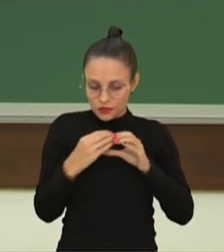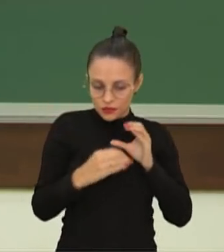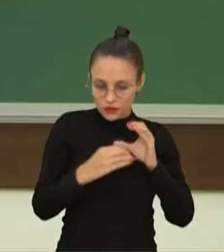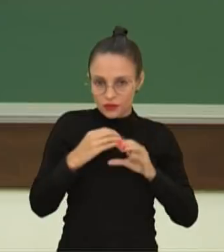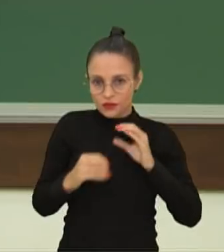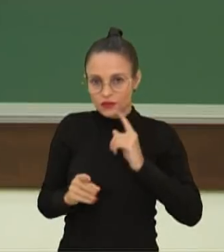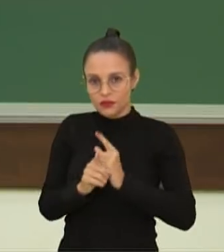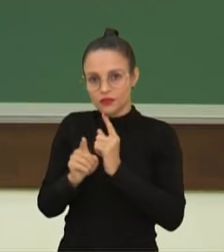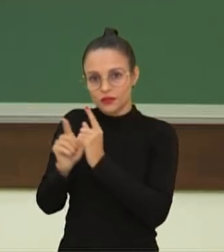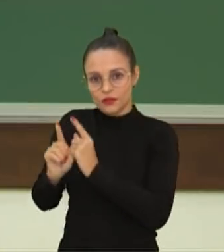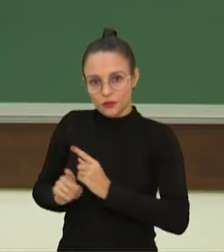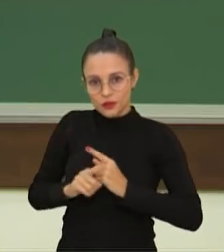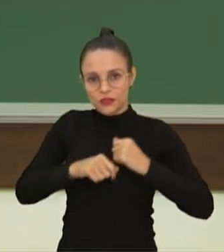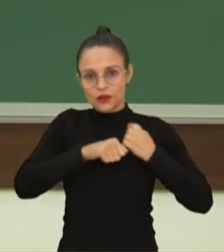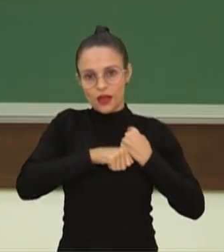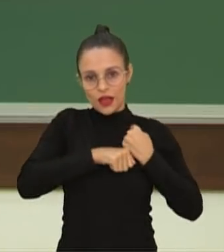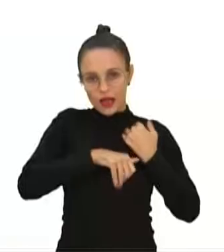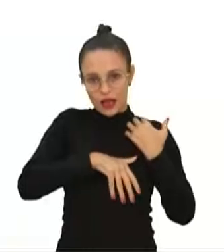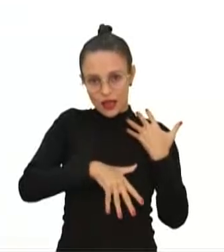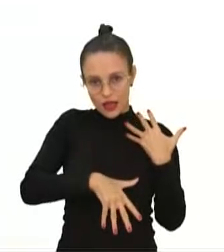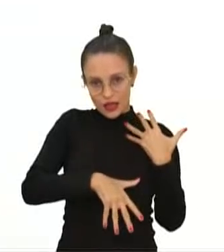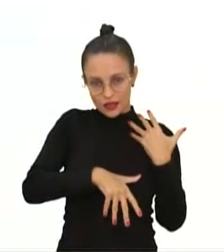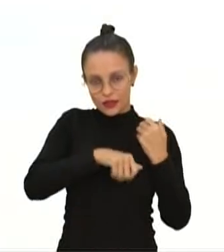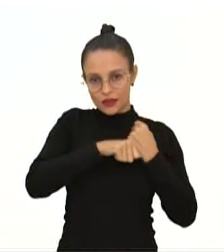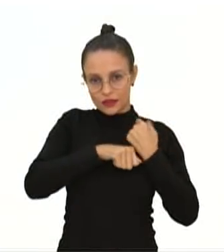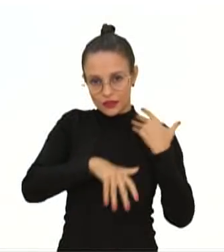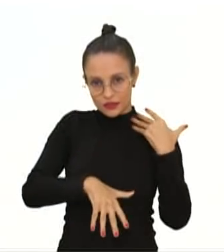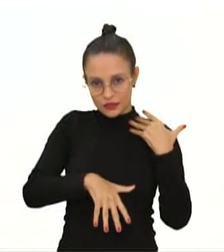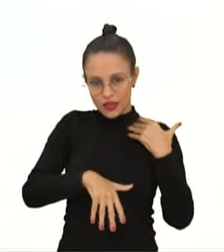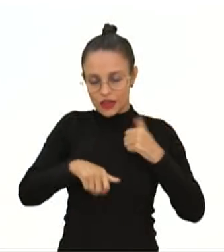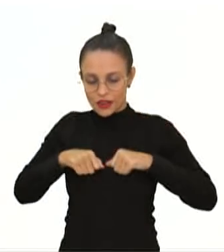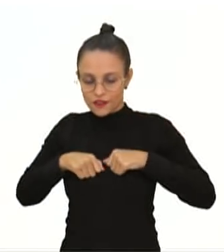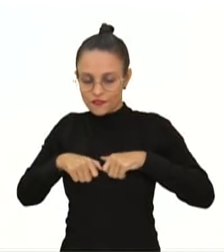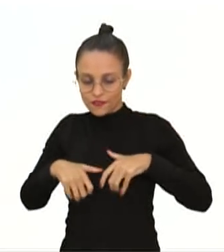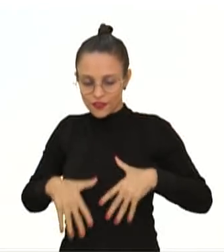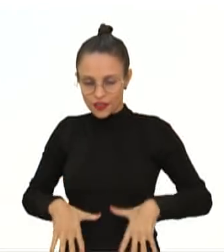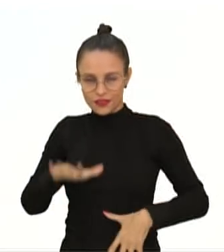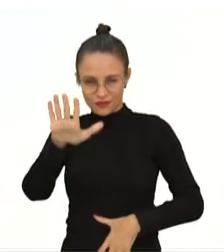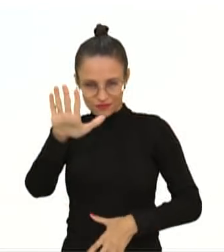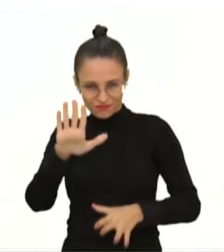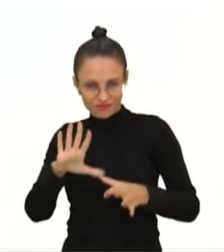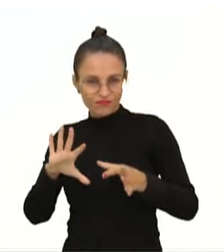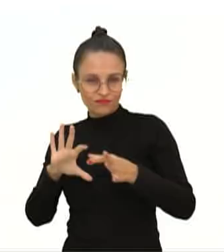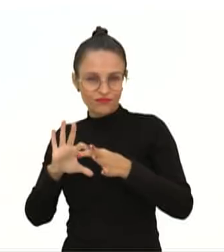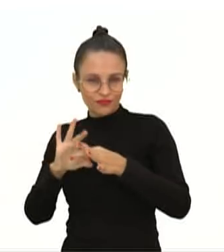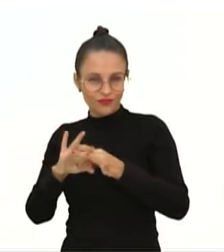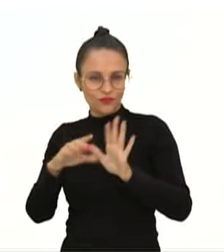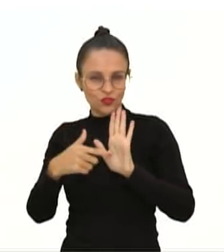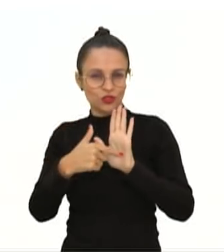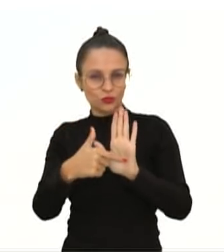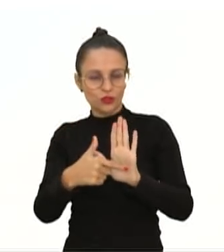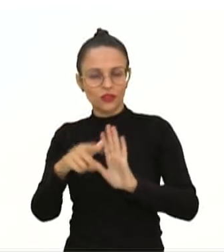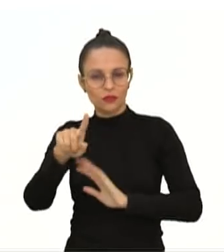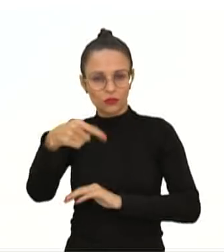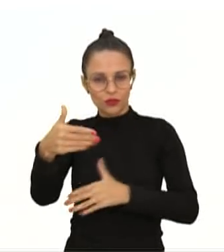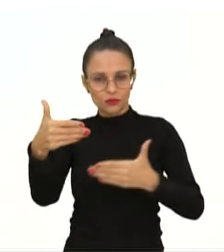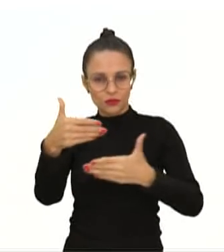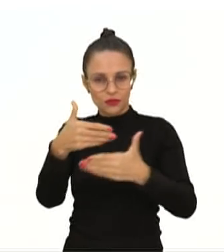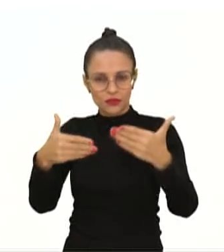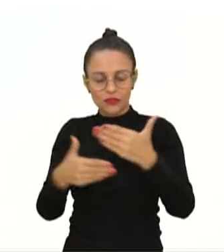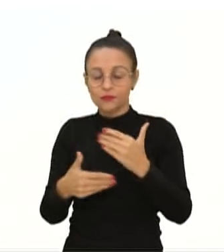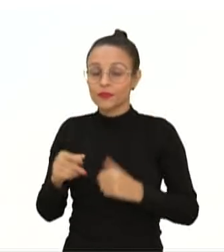um encontro entre as artérias e as veias. Eu já vou te mostrar ali no próximo slide, tá? Esse tipo de